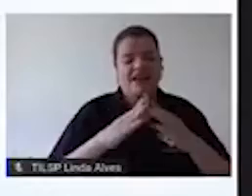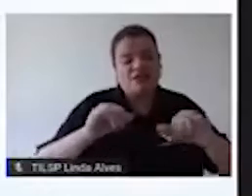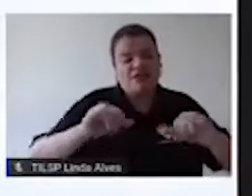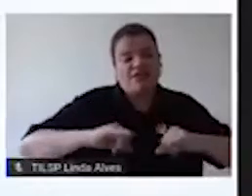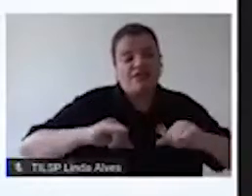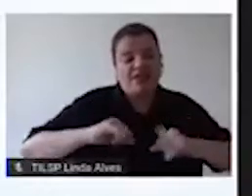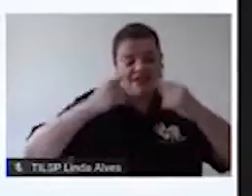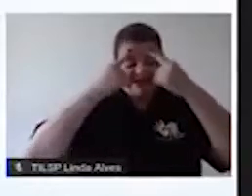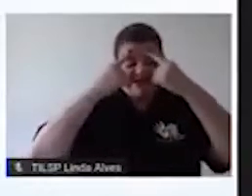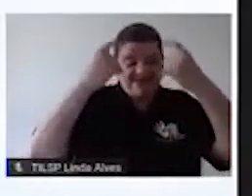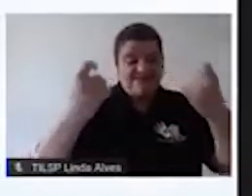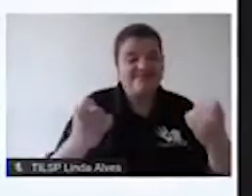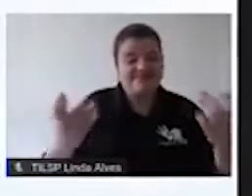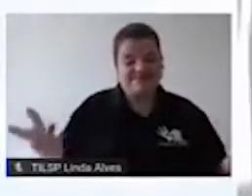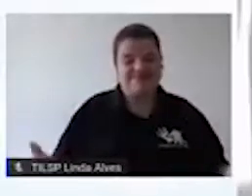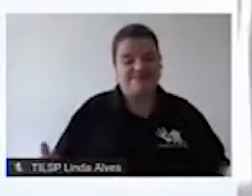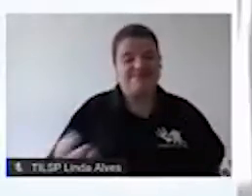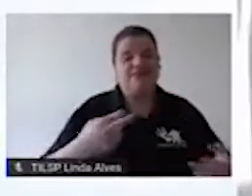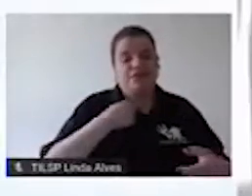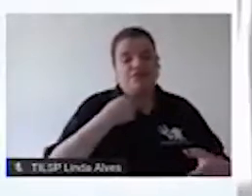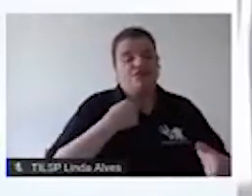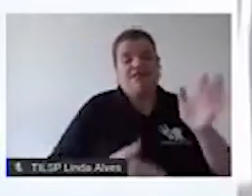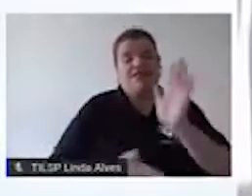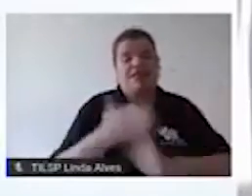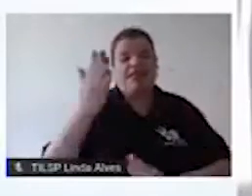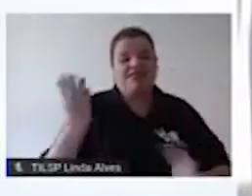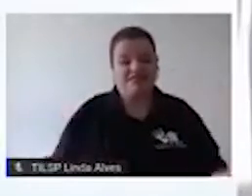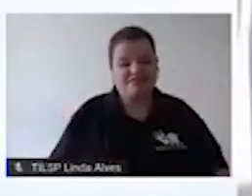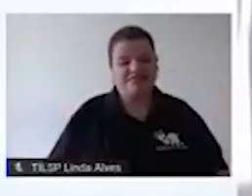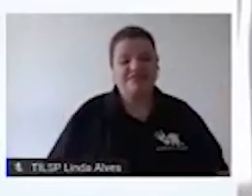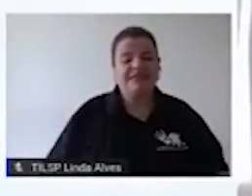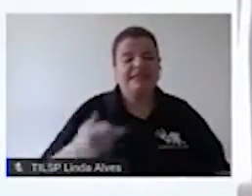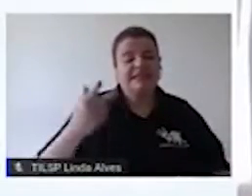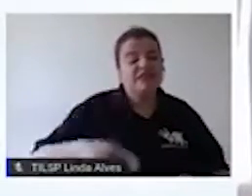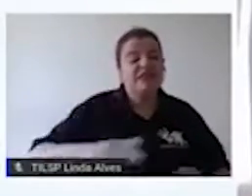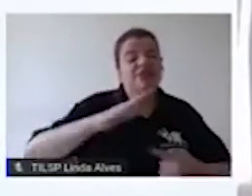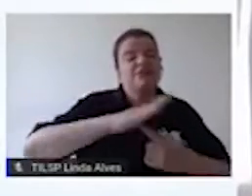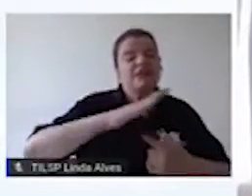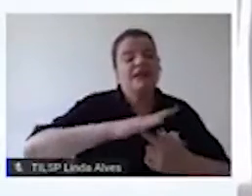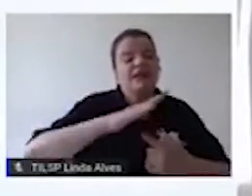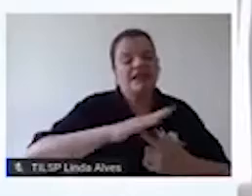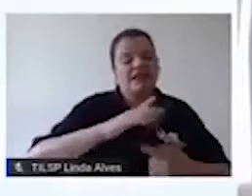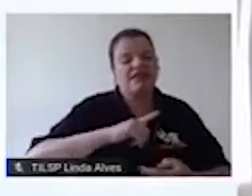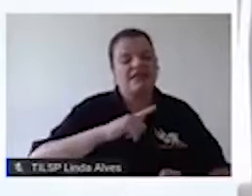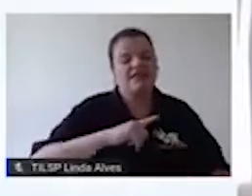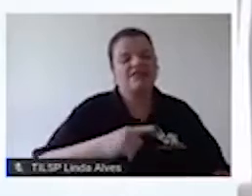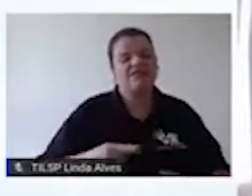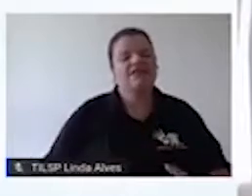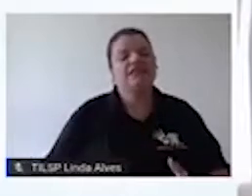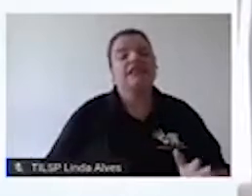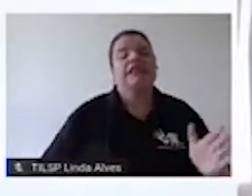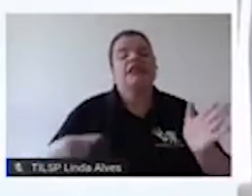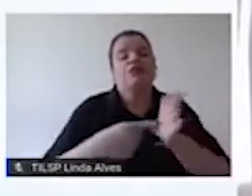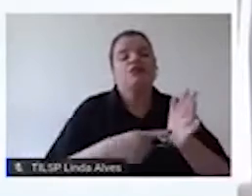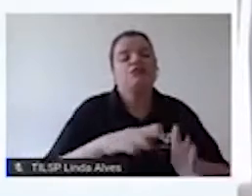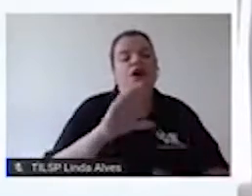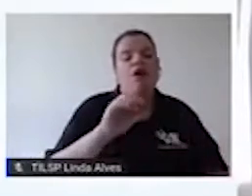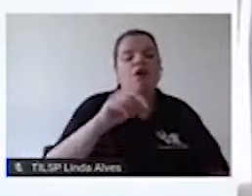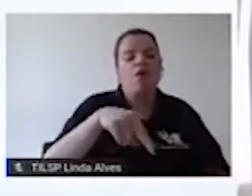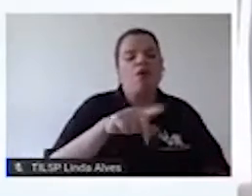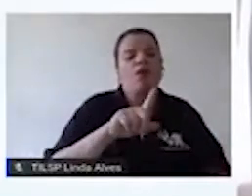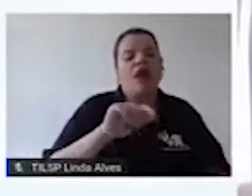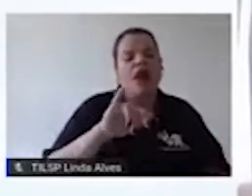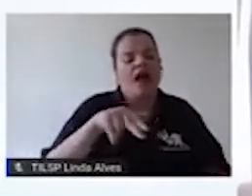sair, porque estava fechado lá também. Então, aqui no Paraná, foi criado a denúncia online. Hoje,